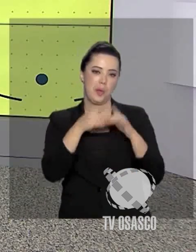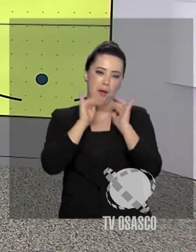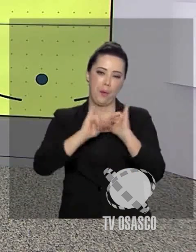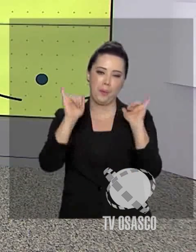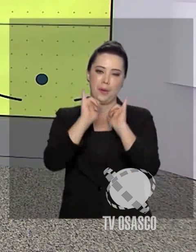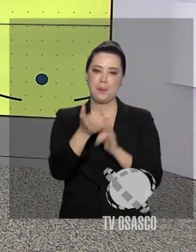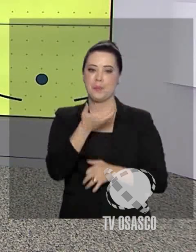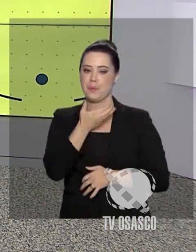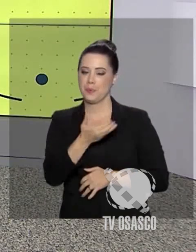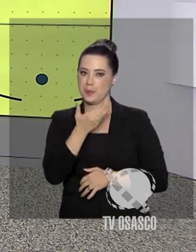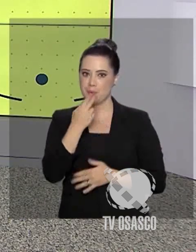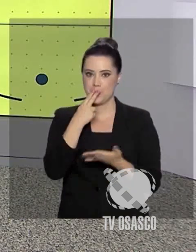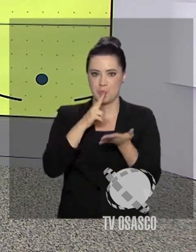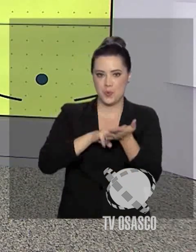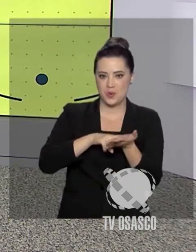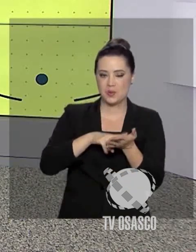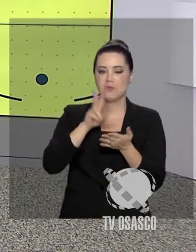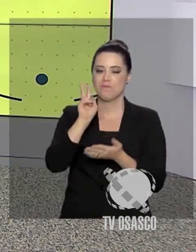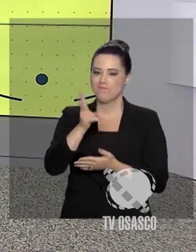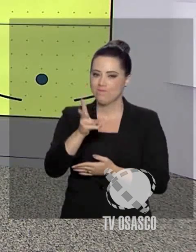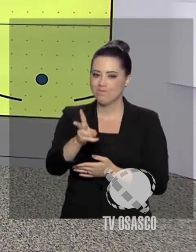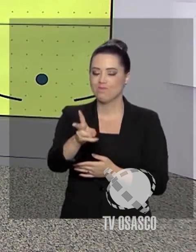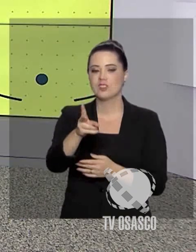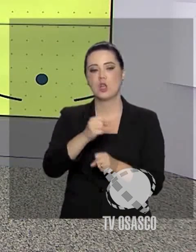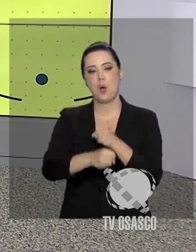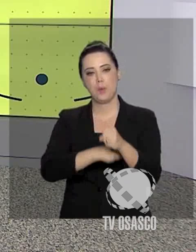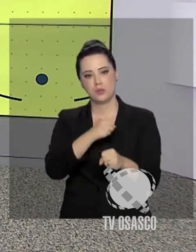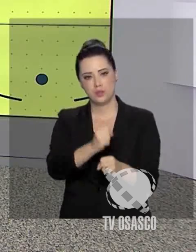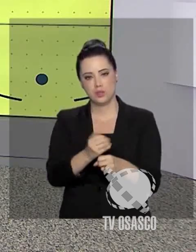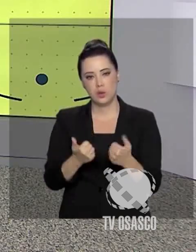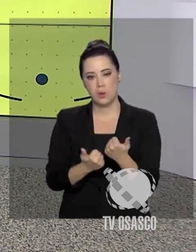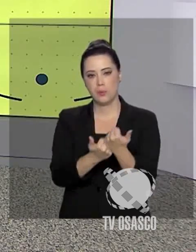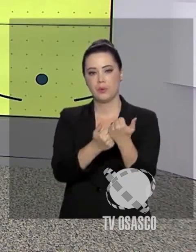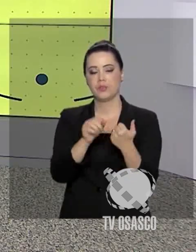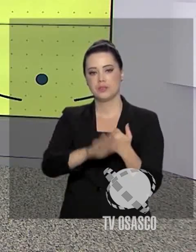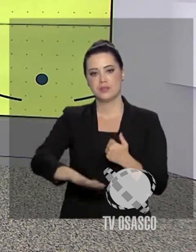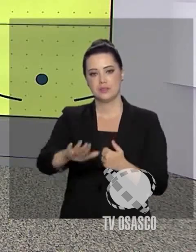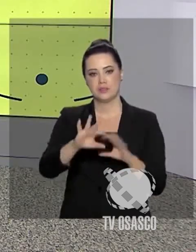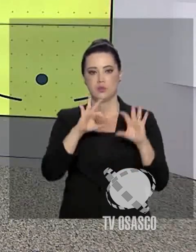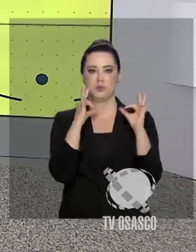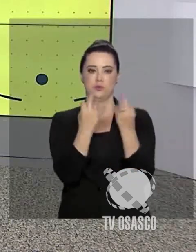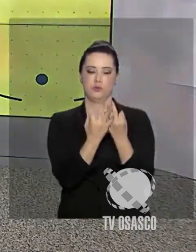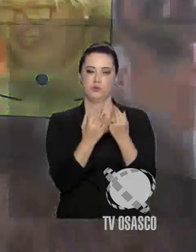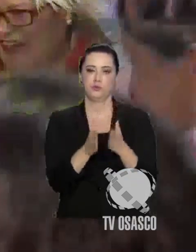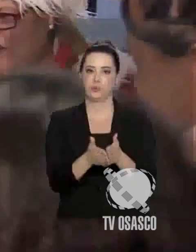dos Correios lançada hoje e que todo ano ajuda a presentear crianças de famílias carentes.